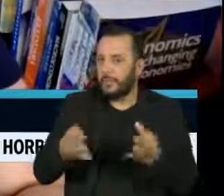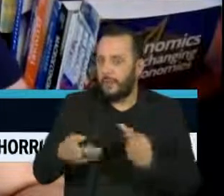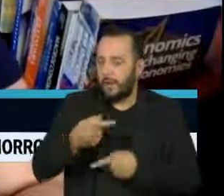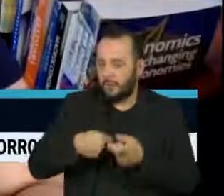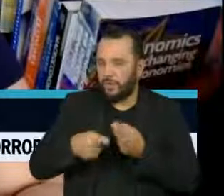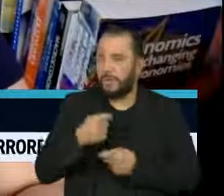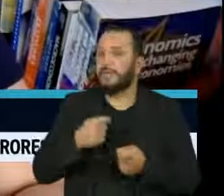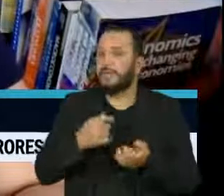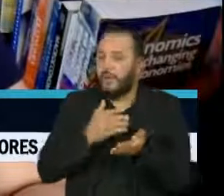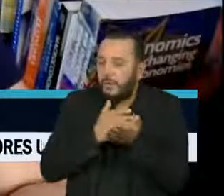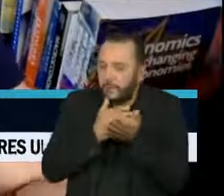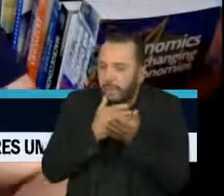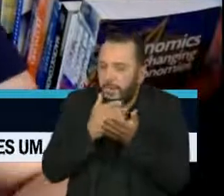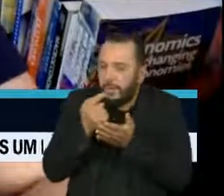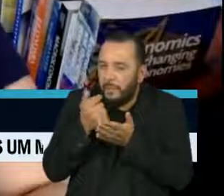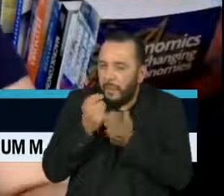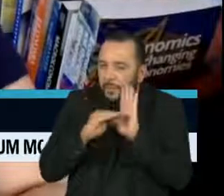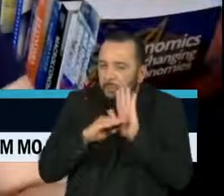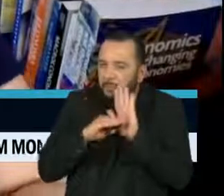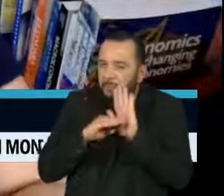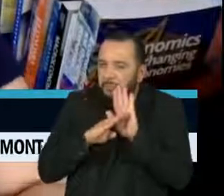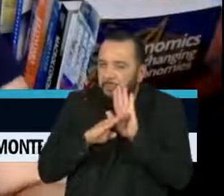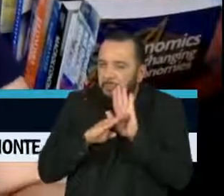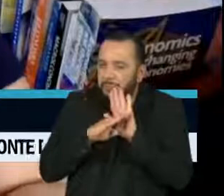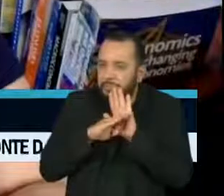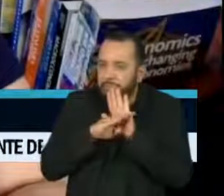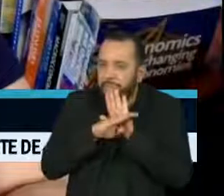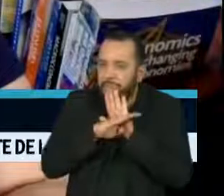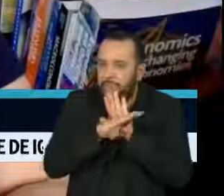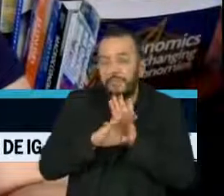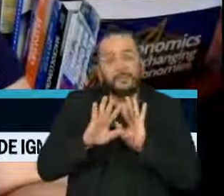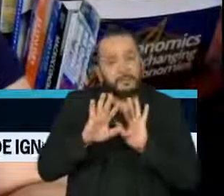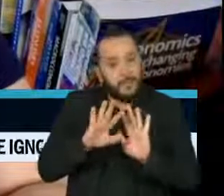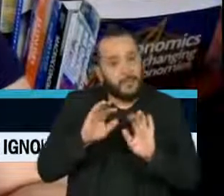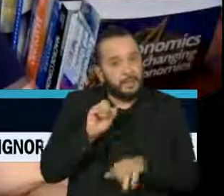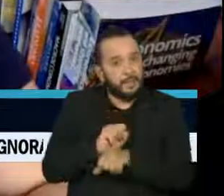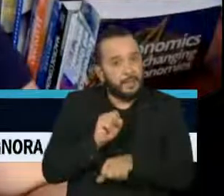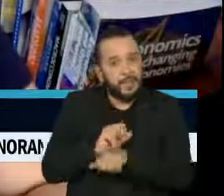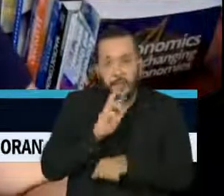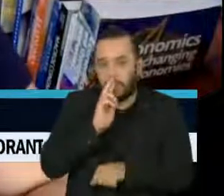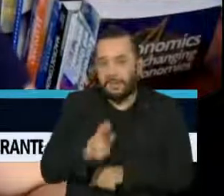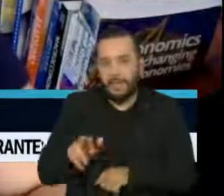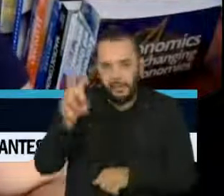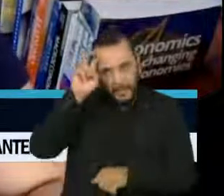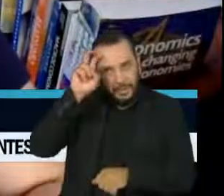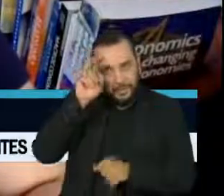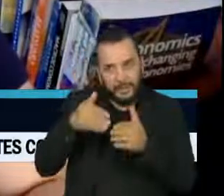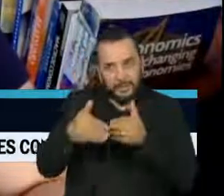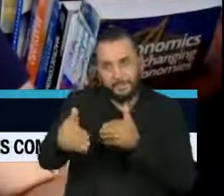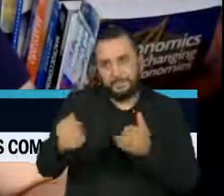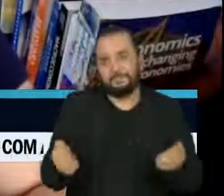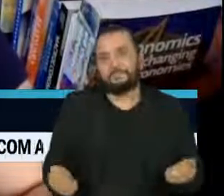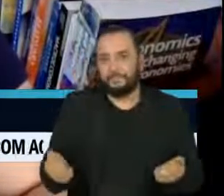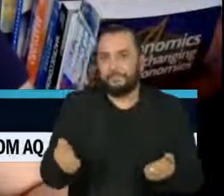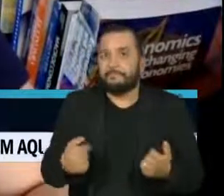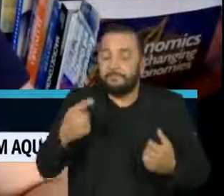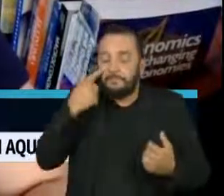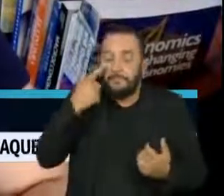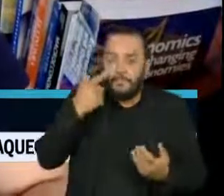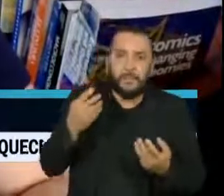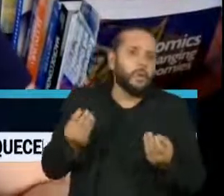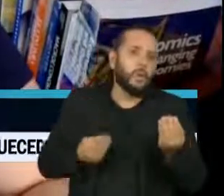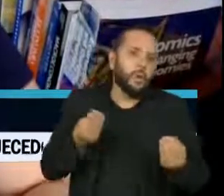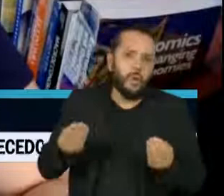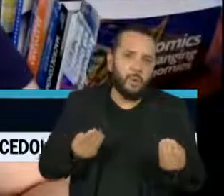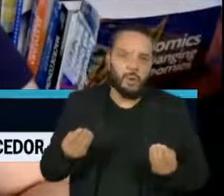que estamos em recessão técnica, porque a gente precisa desse resultado que vem agora. Independente do número que vier, a sensação, de